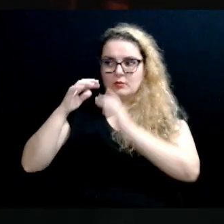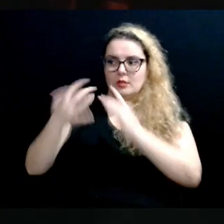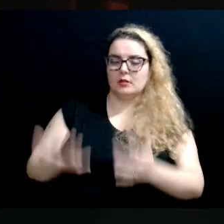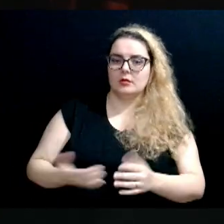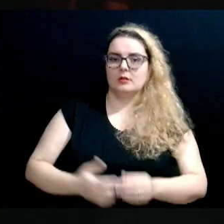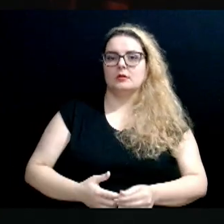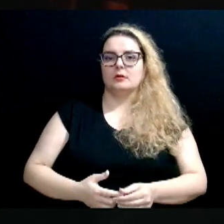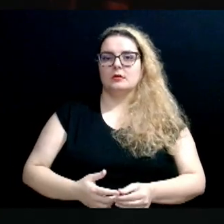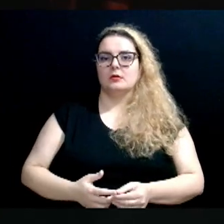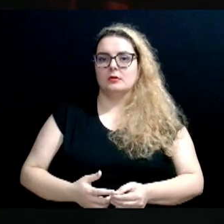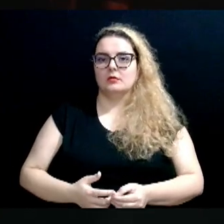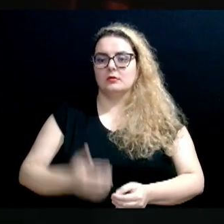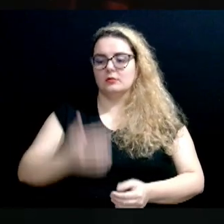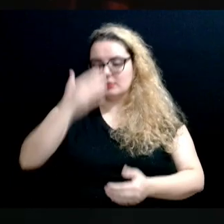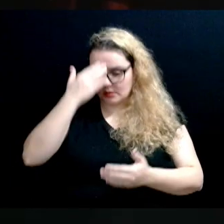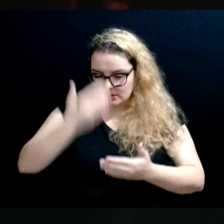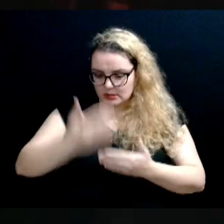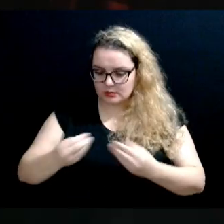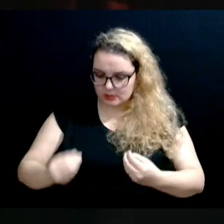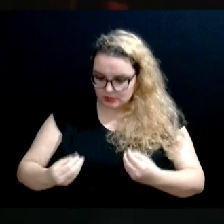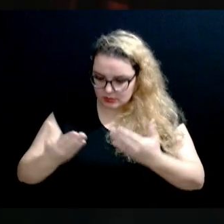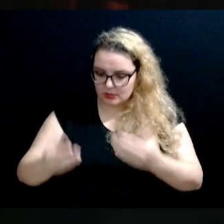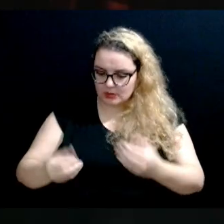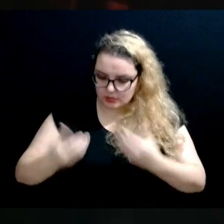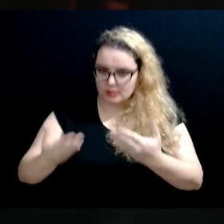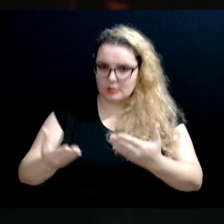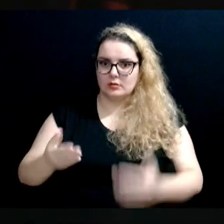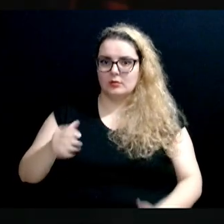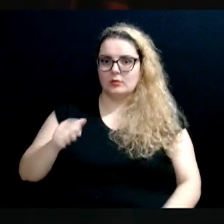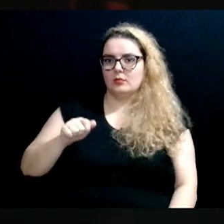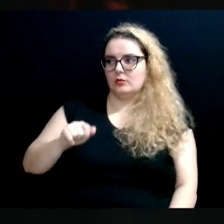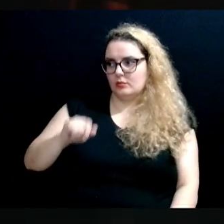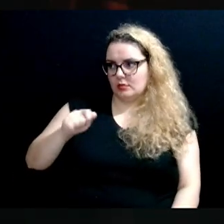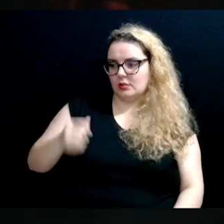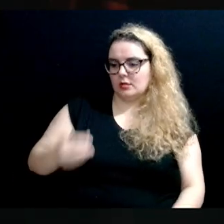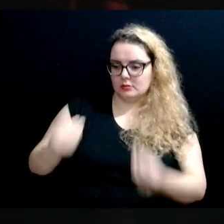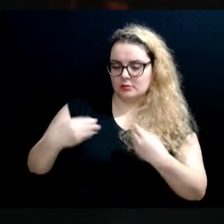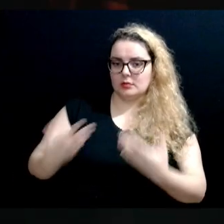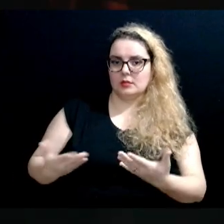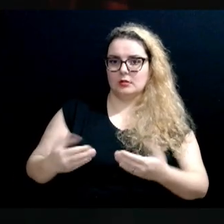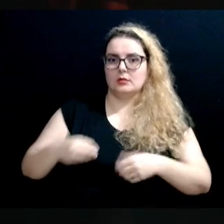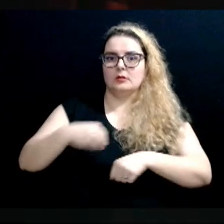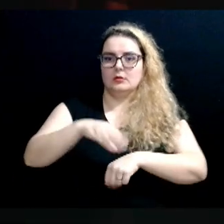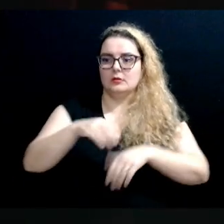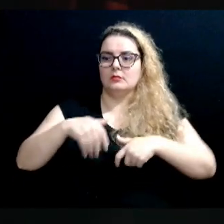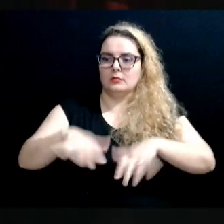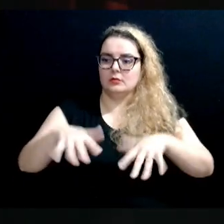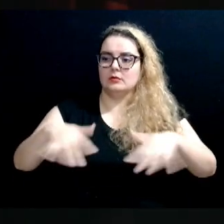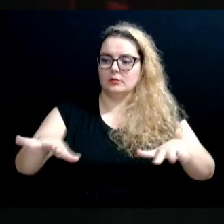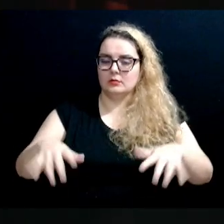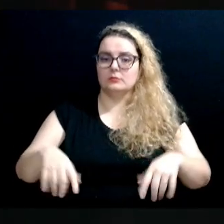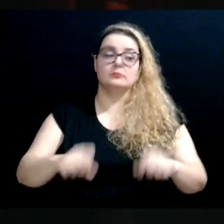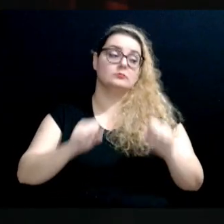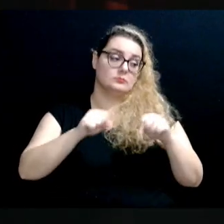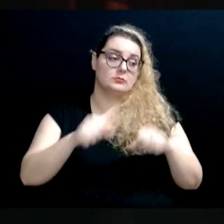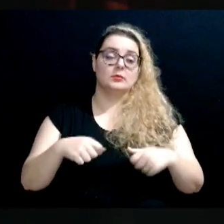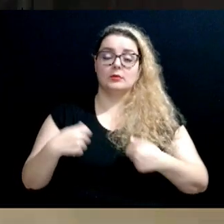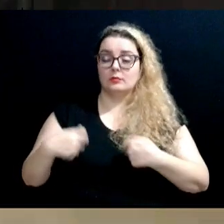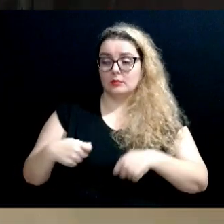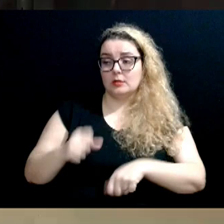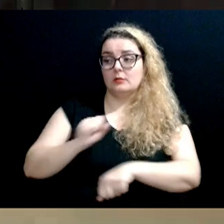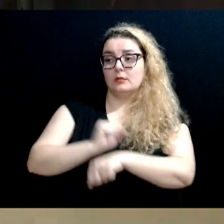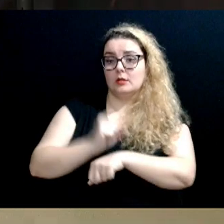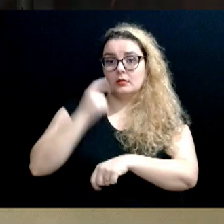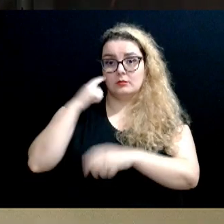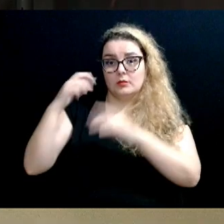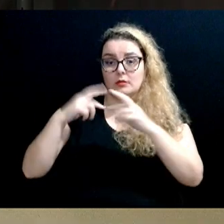entregando tudo o que a IA nos entrega, e a gente vai passando para frente. Então, a gente precisa parar, analisar e ver onde é que a gente está errando.